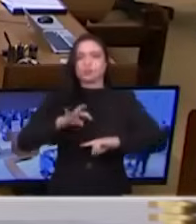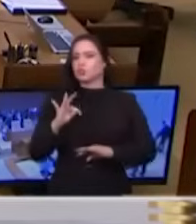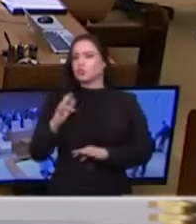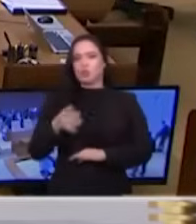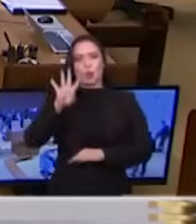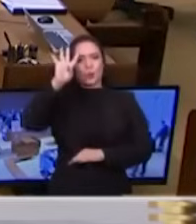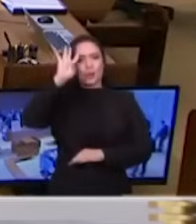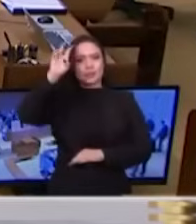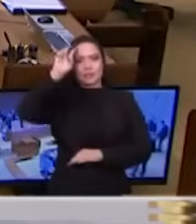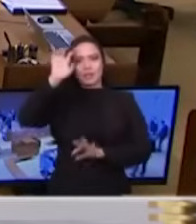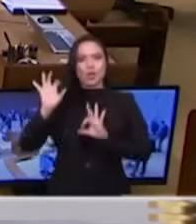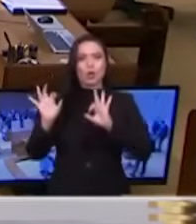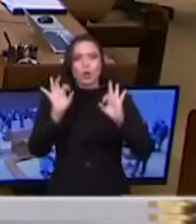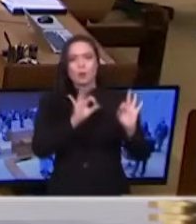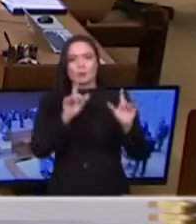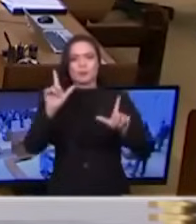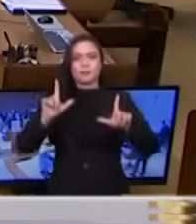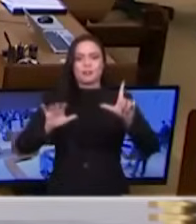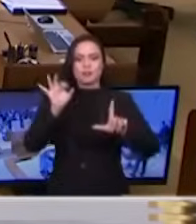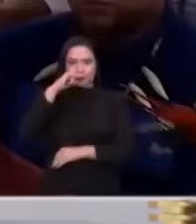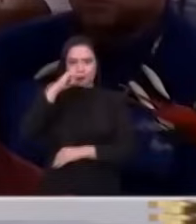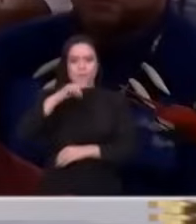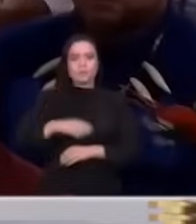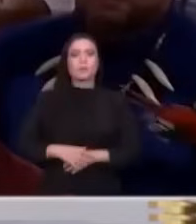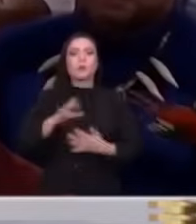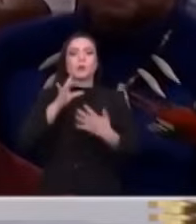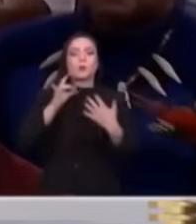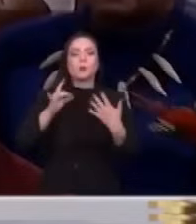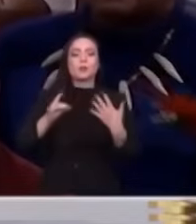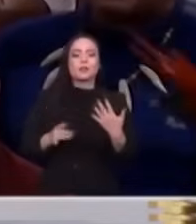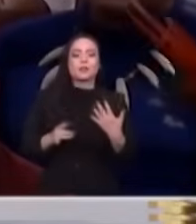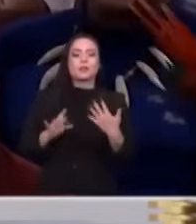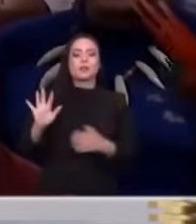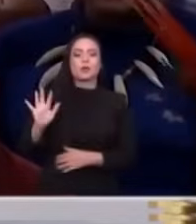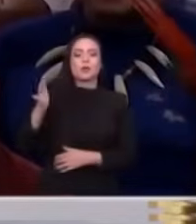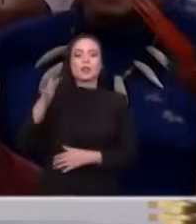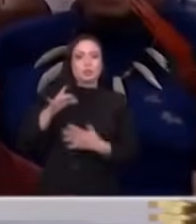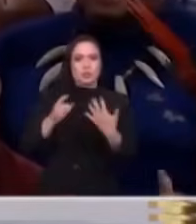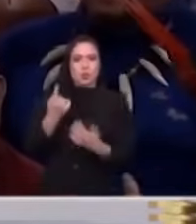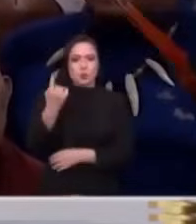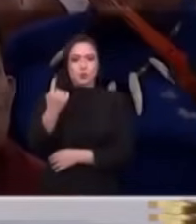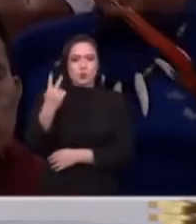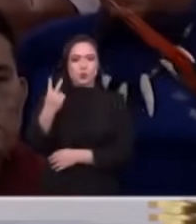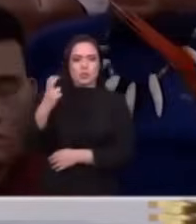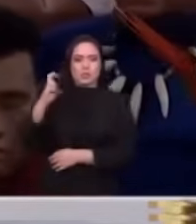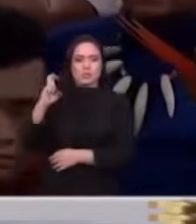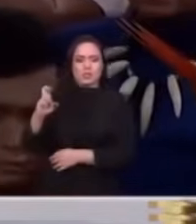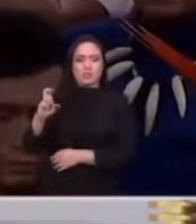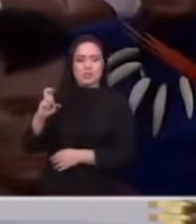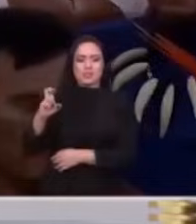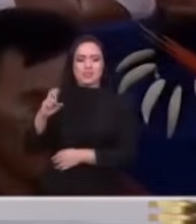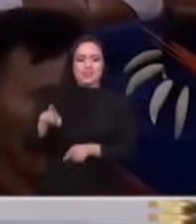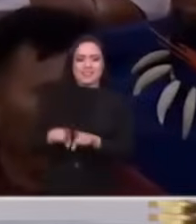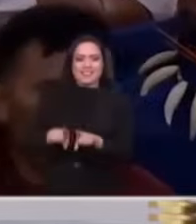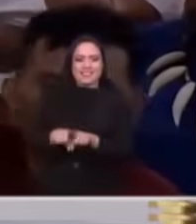tempo que a discussão se dava dentro do Congresso Nacional, o Supremo entende que o marco temporal não é correto. Não se pode